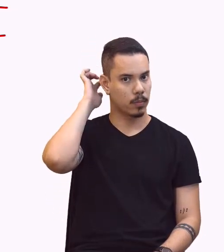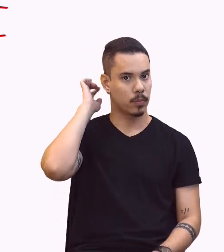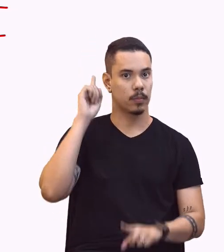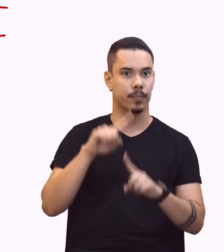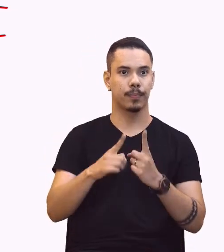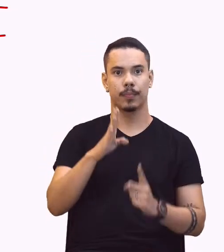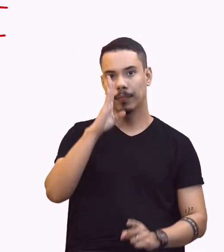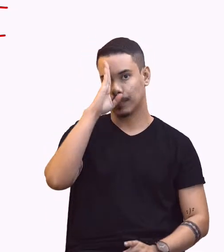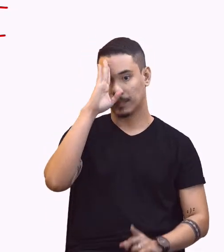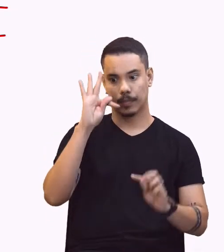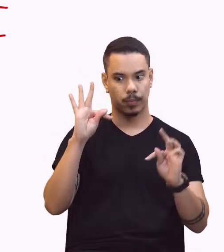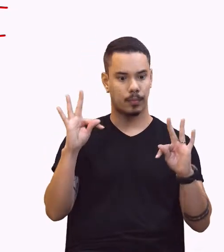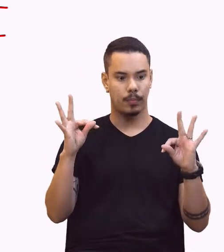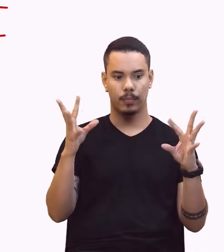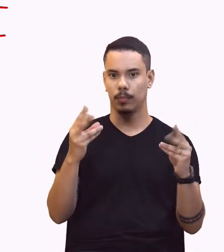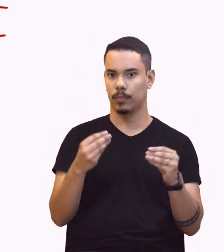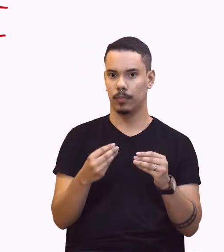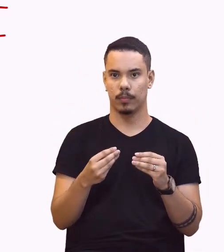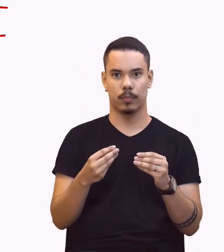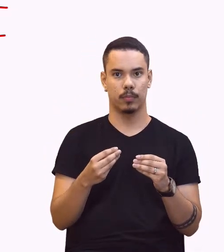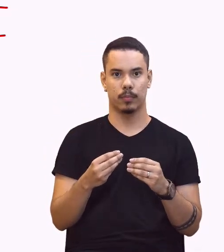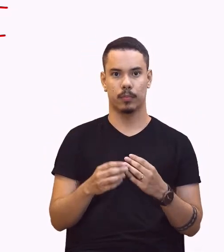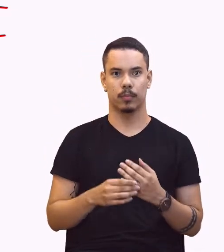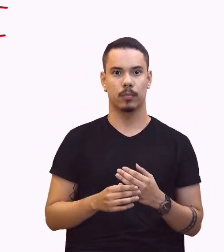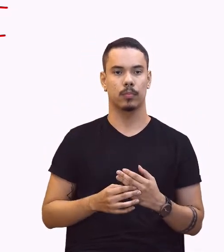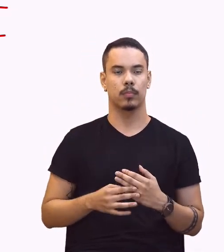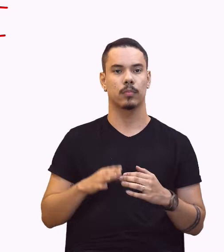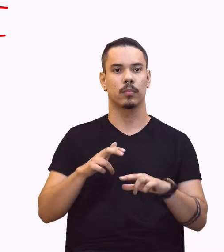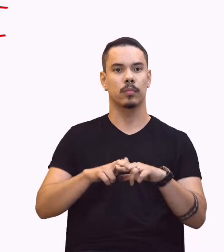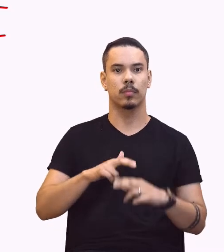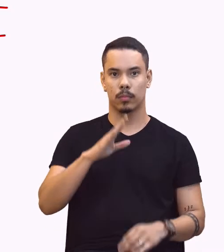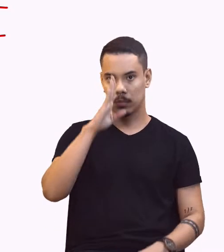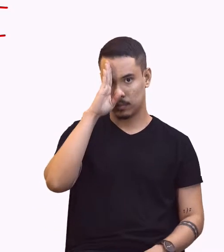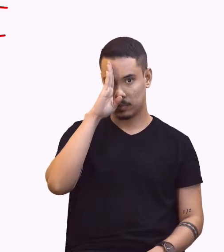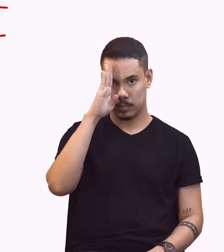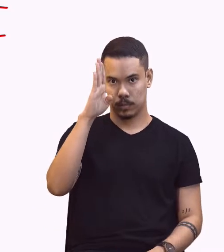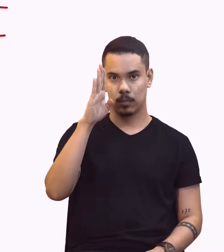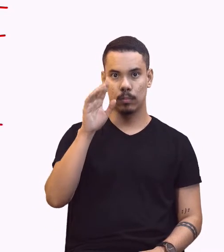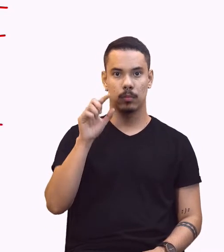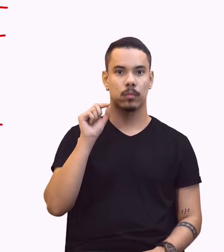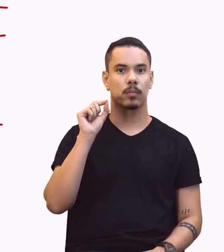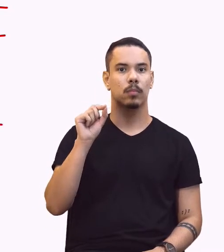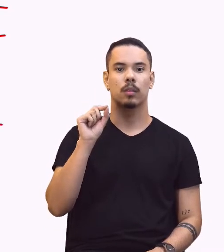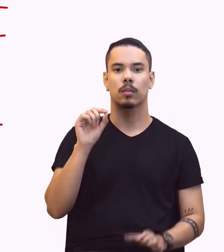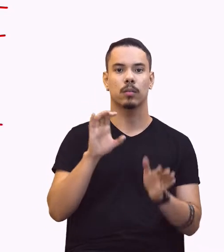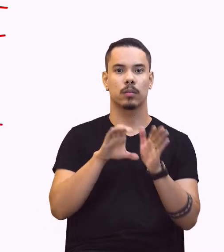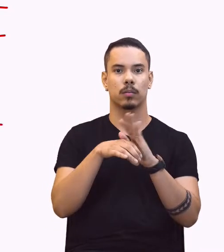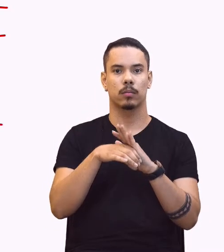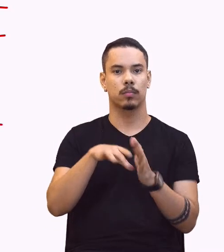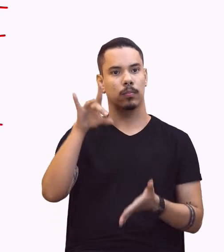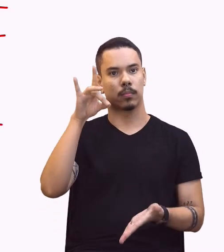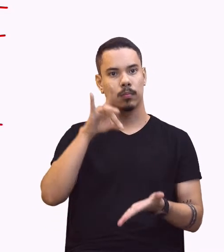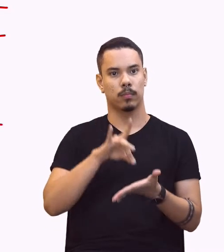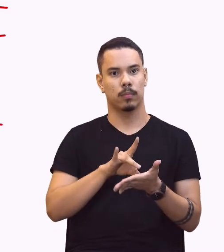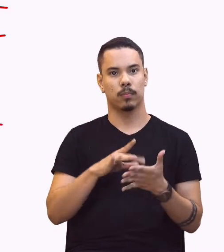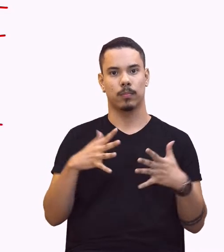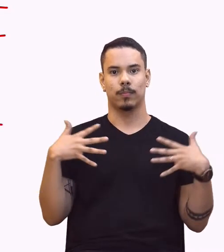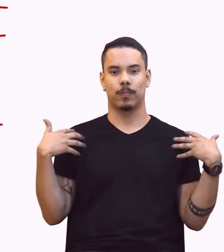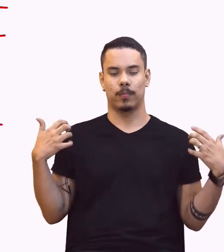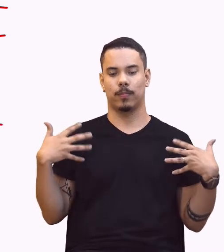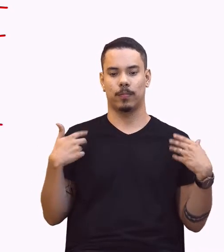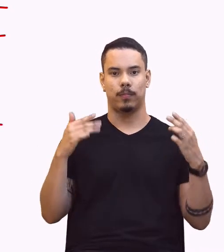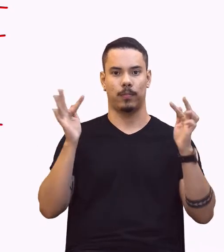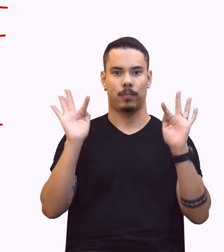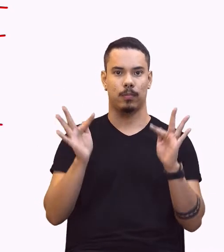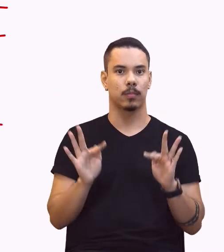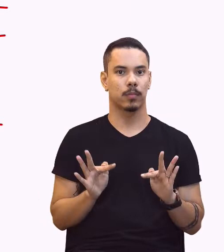para todos. A questão central era: em que consiste a verdadeira felicidade e